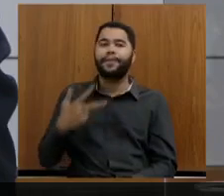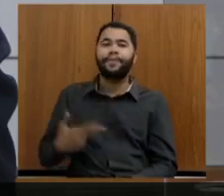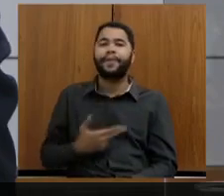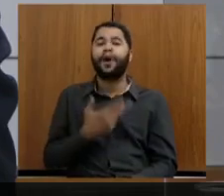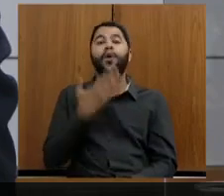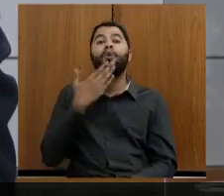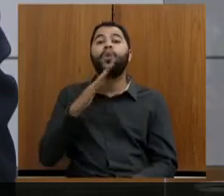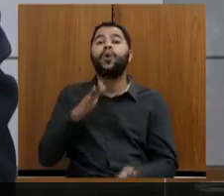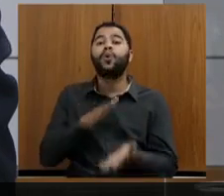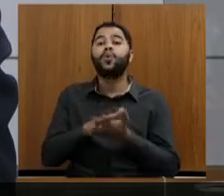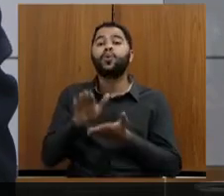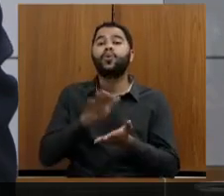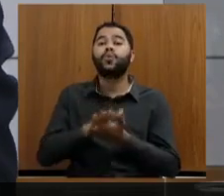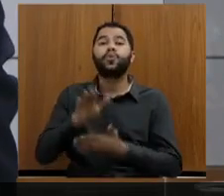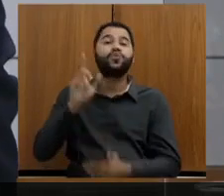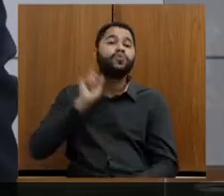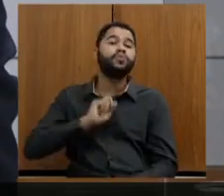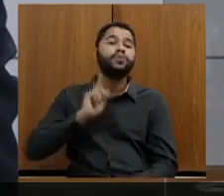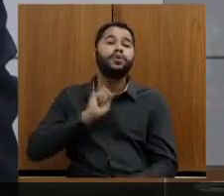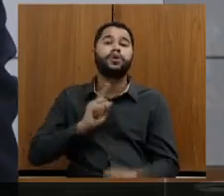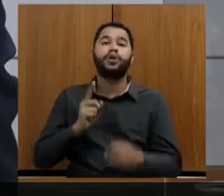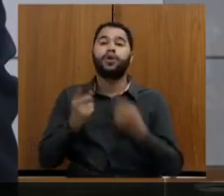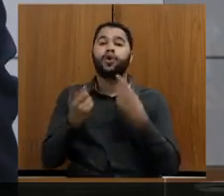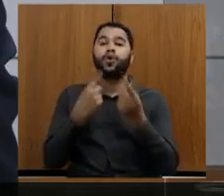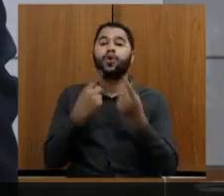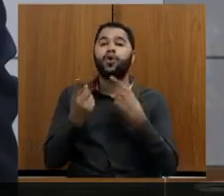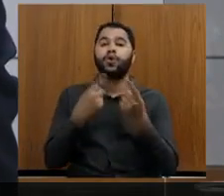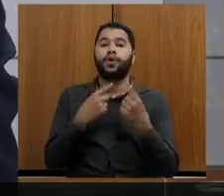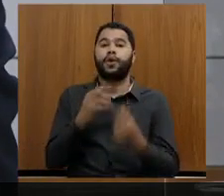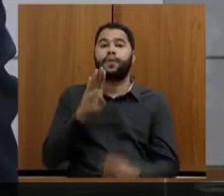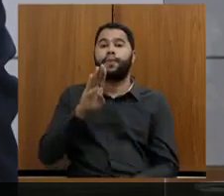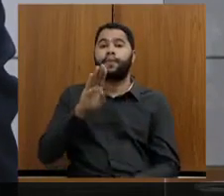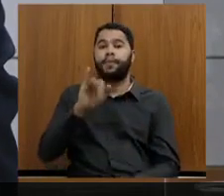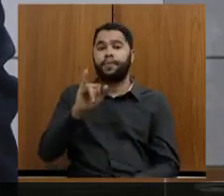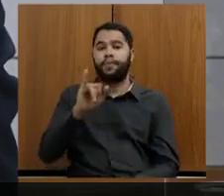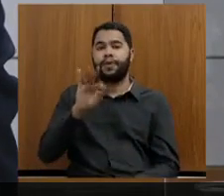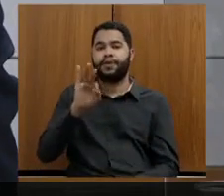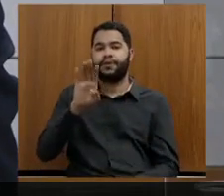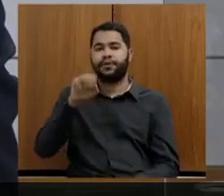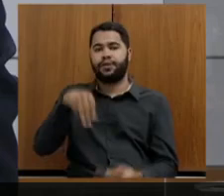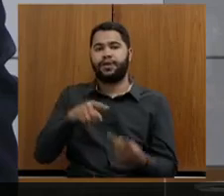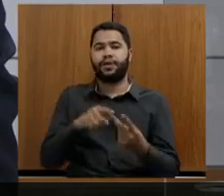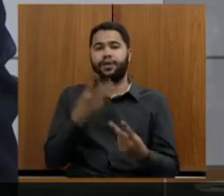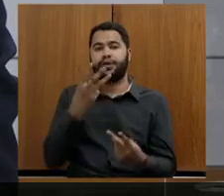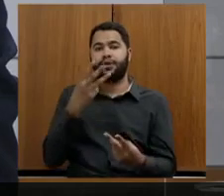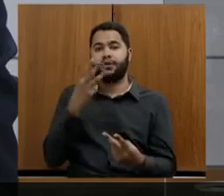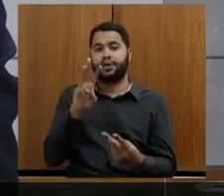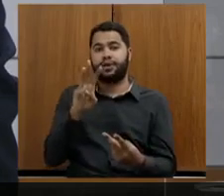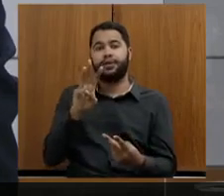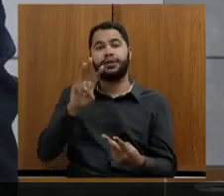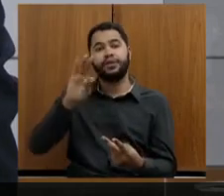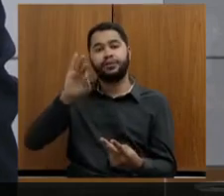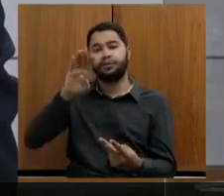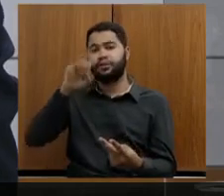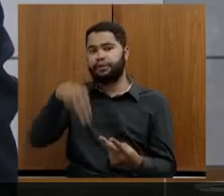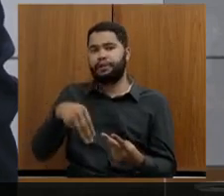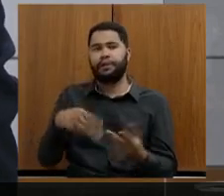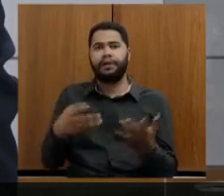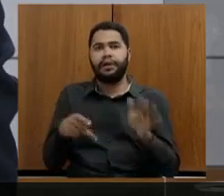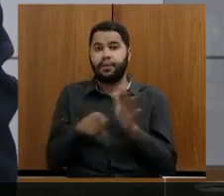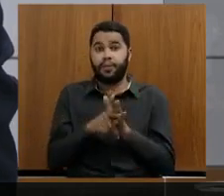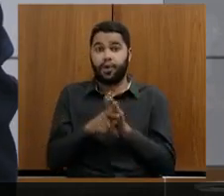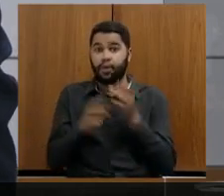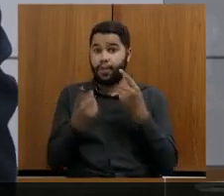o custo para Minas Gerais das nossas rodovias que hoje tem bitrem tritrem é carga que não é